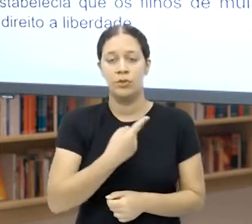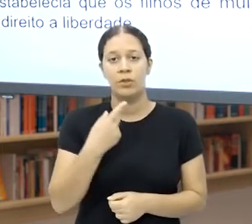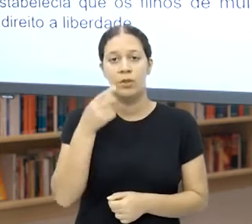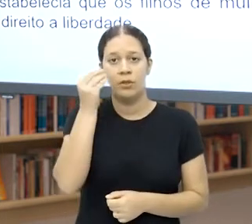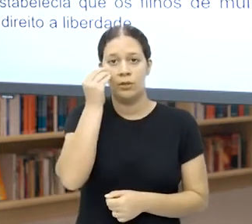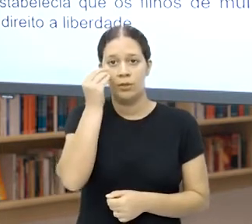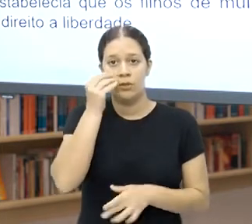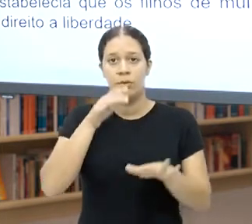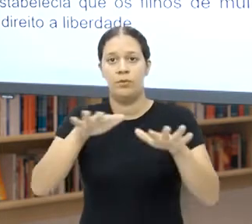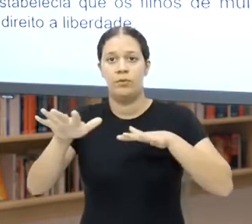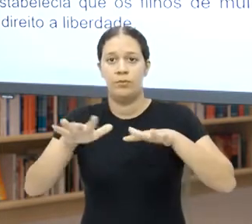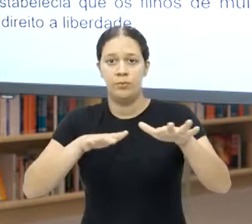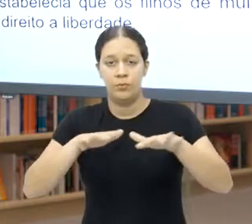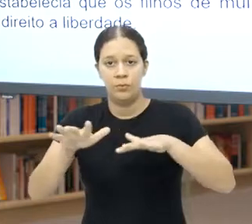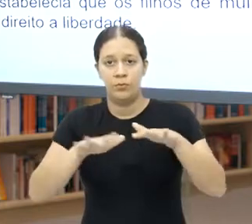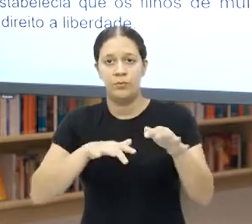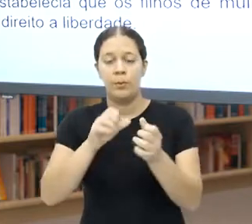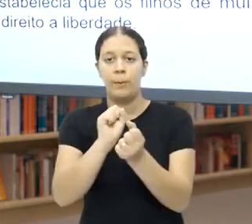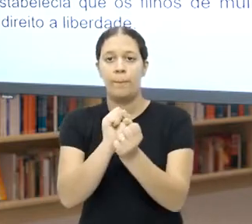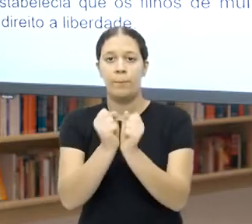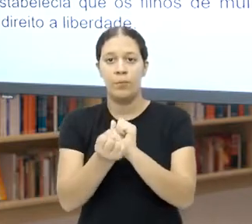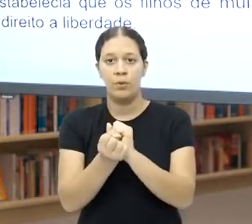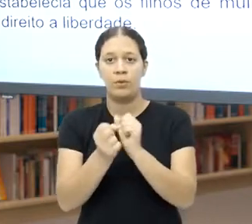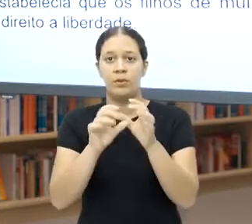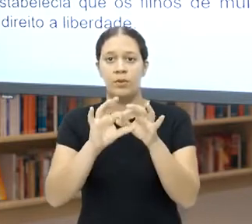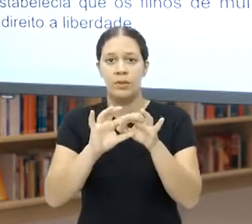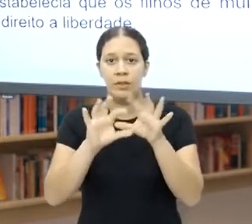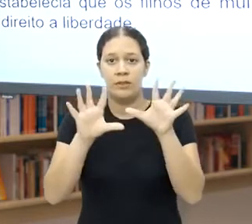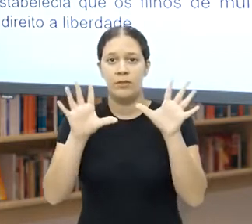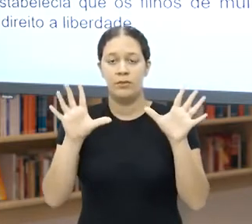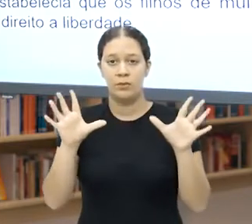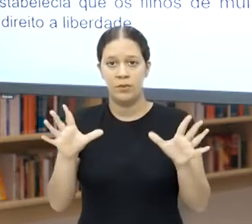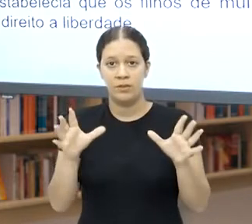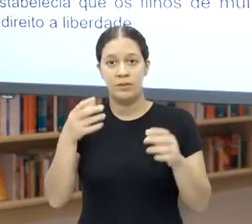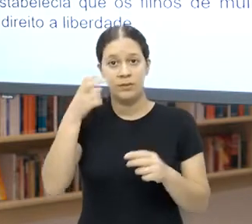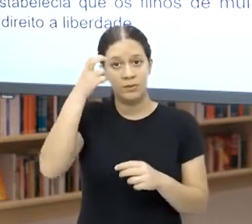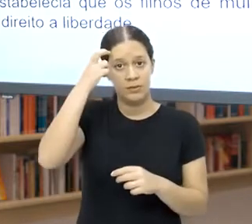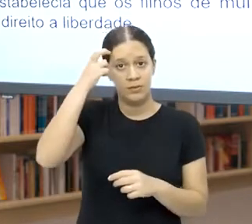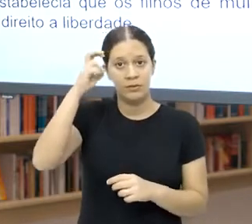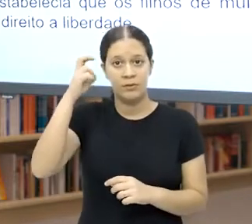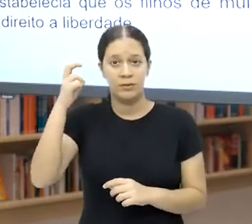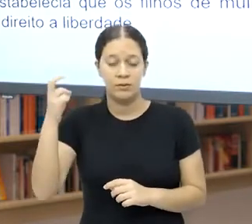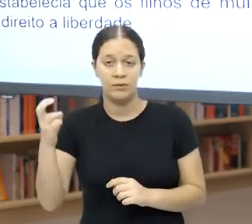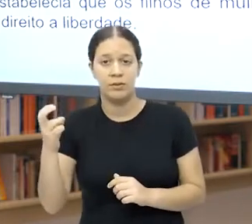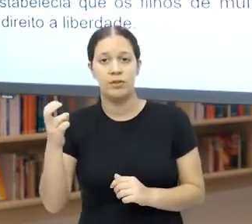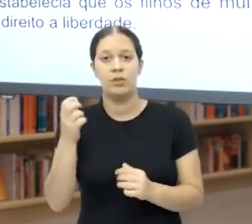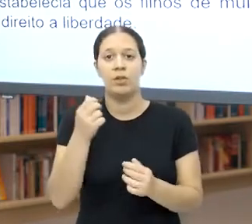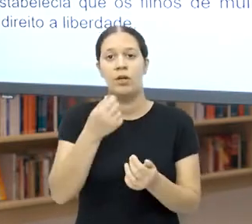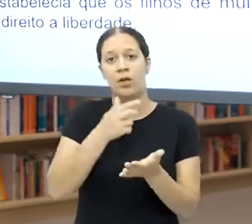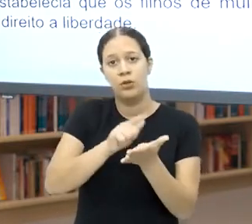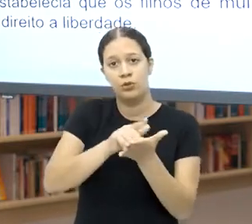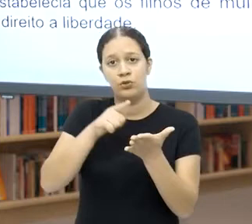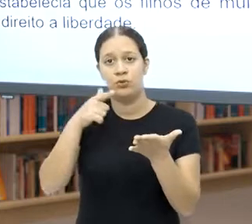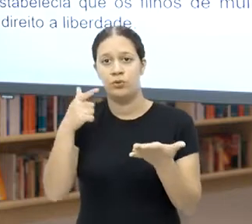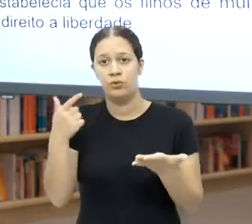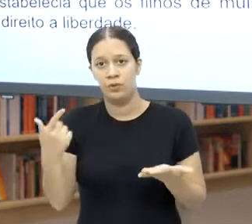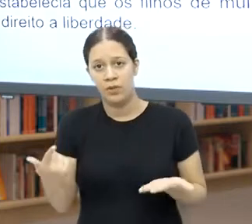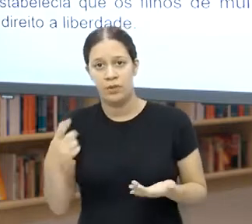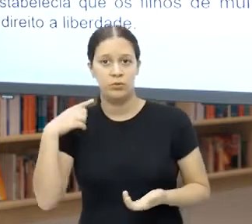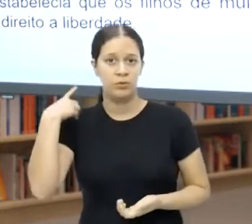aí o movimento abolicionista, que era formado por intelectuais, sejam jornalistas,